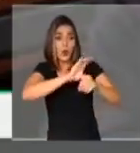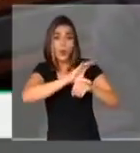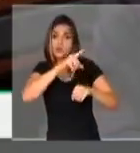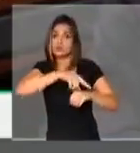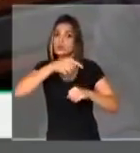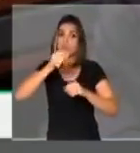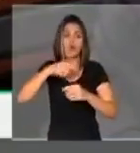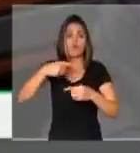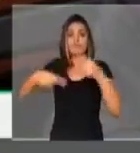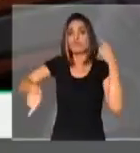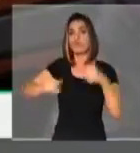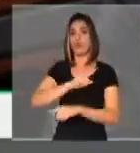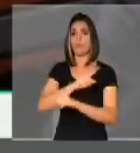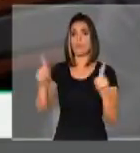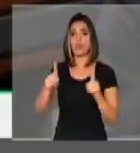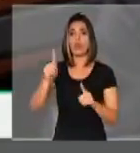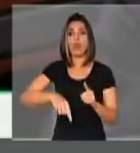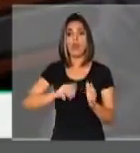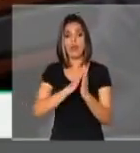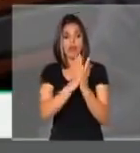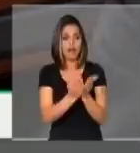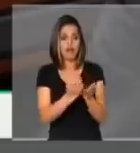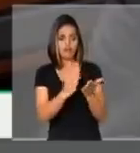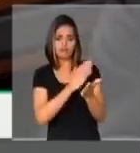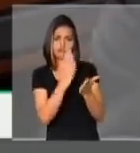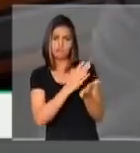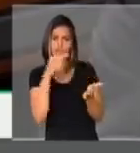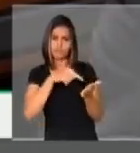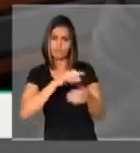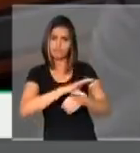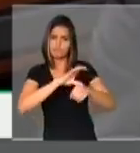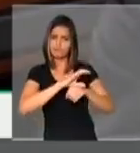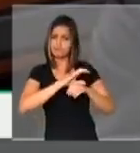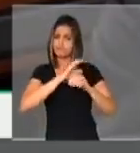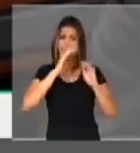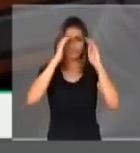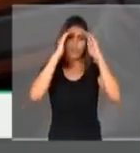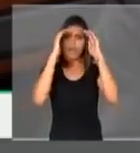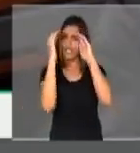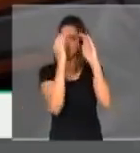Federal de 1988, que é o nosso livro maior e que jamais pode ser